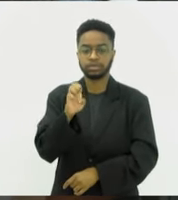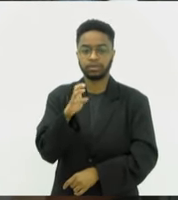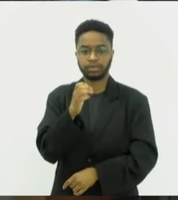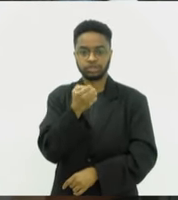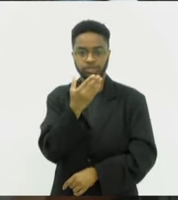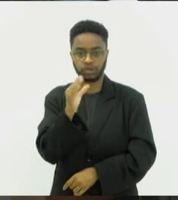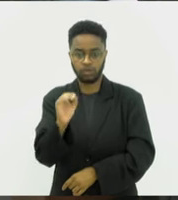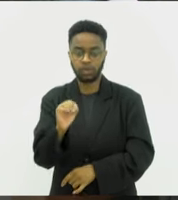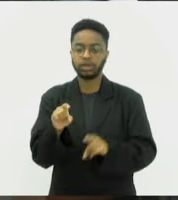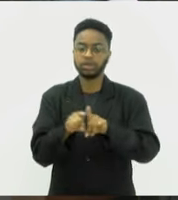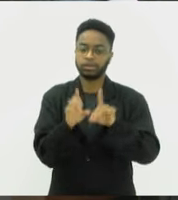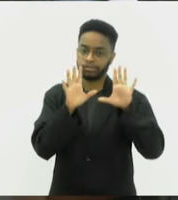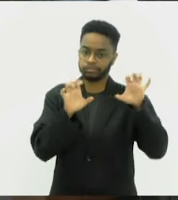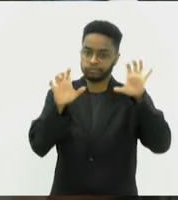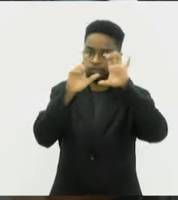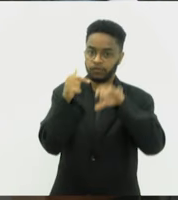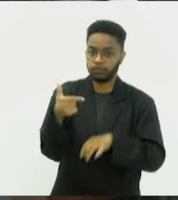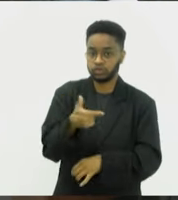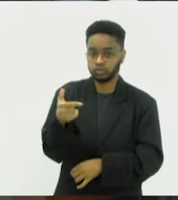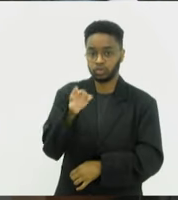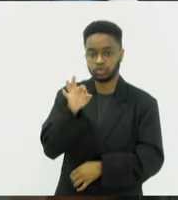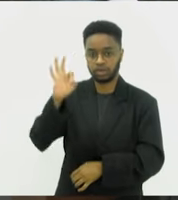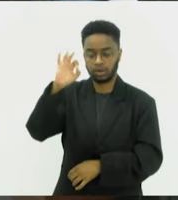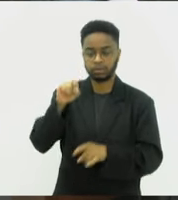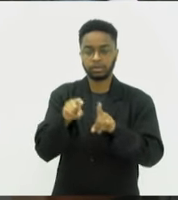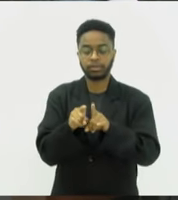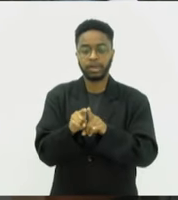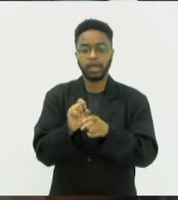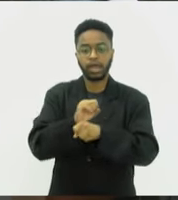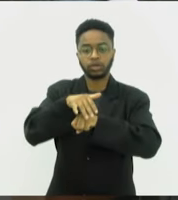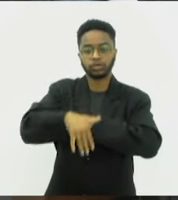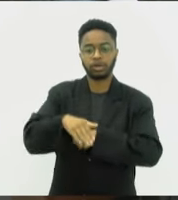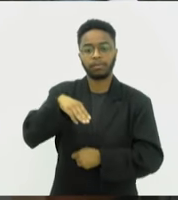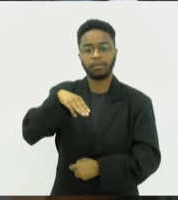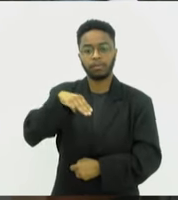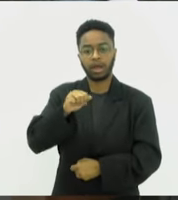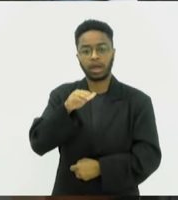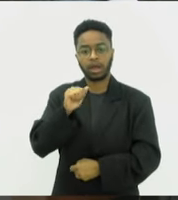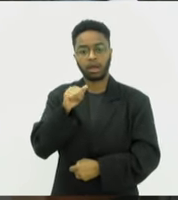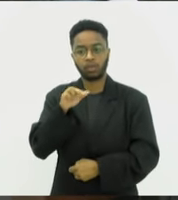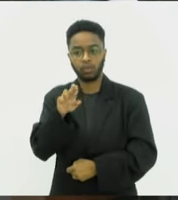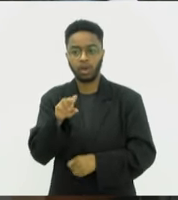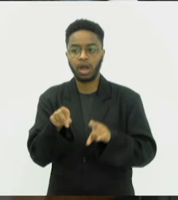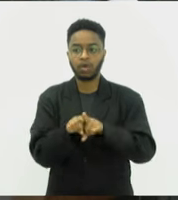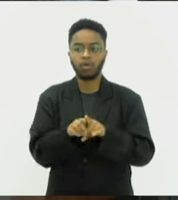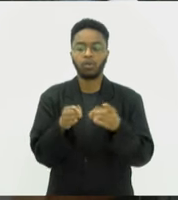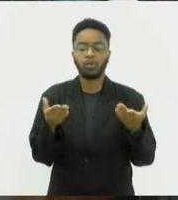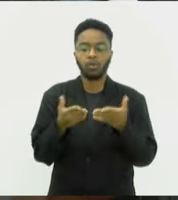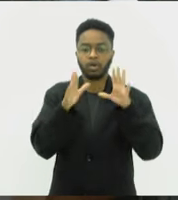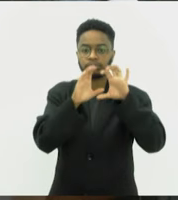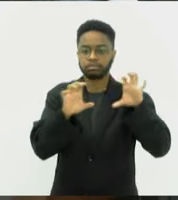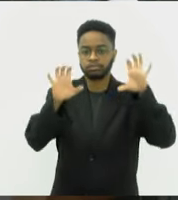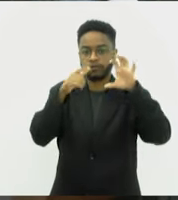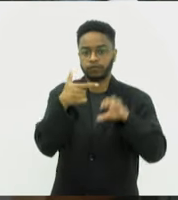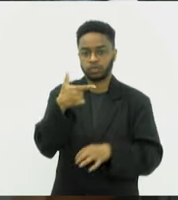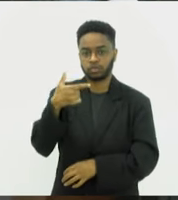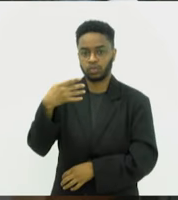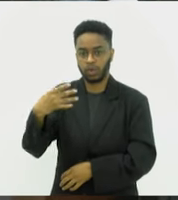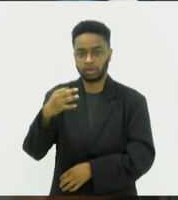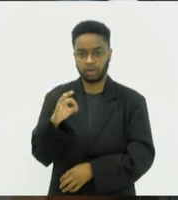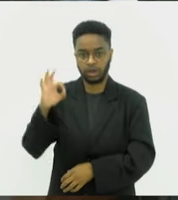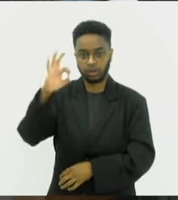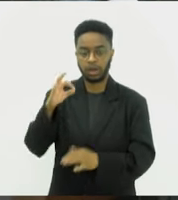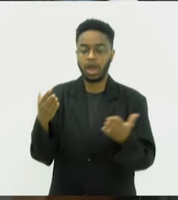nublado, 22 graus. E Cachoeiras de Macacu, 24 graus nesse momento, tempo nublado. Cachoeiras de Macacu, que